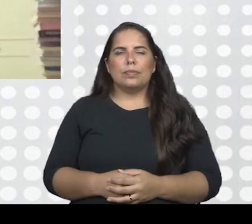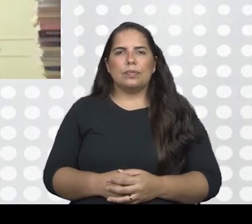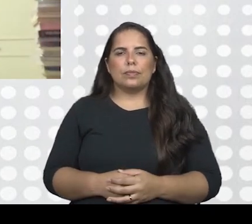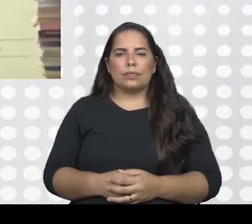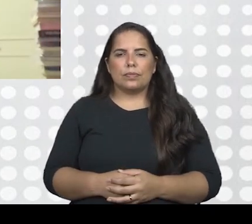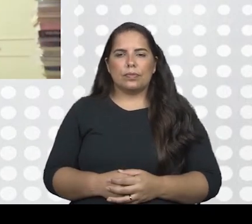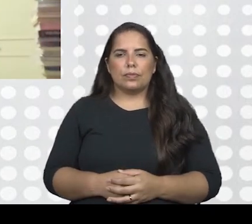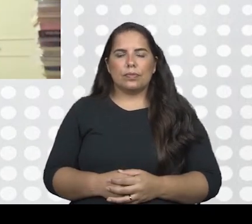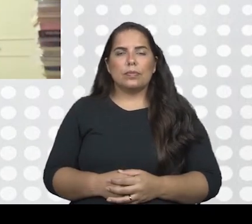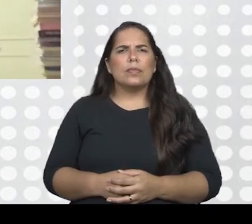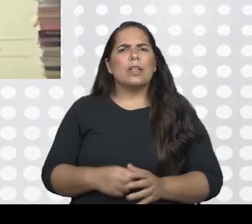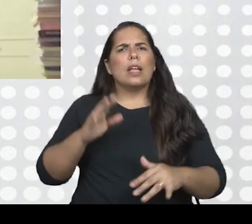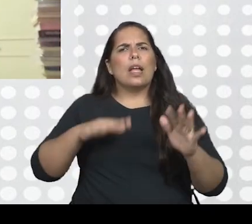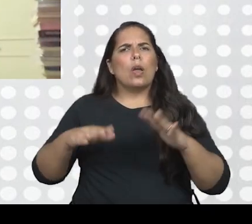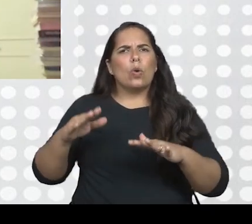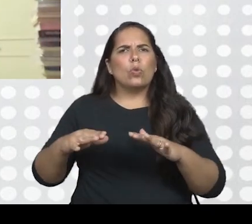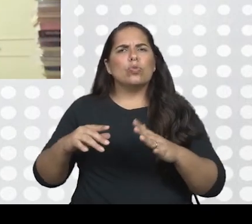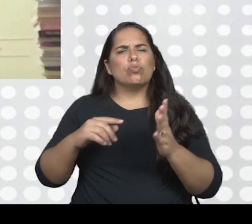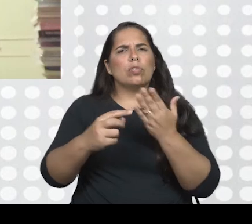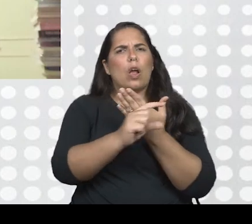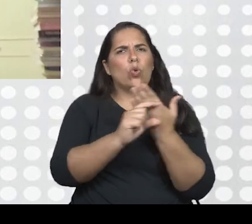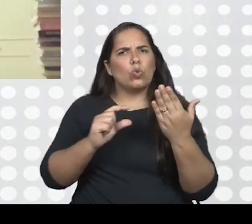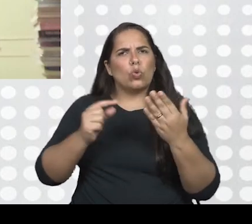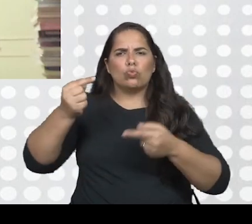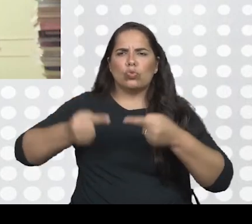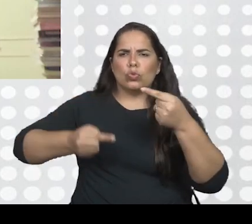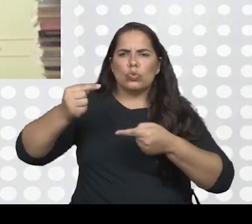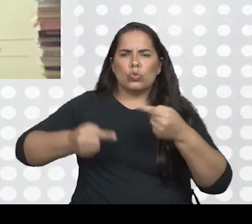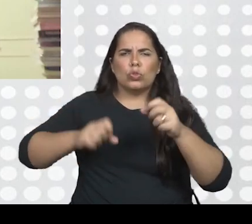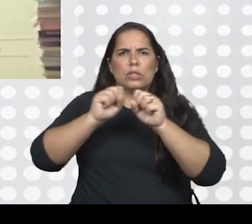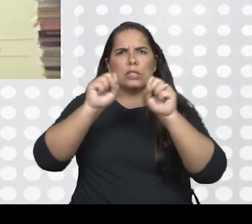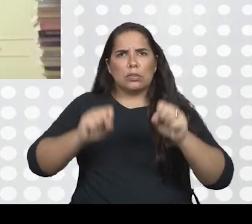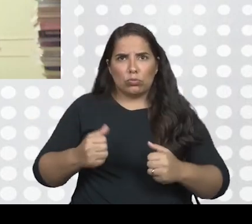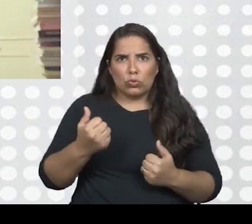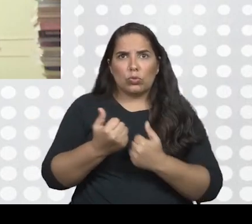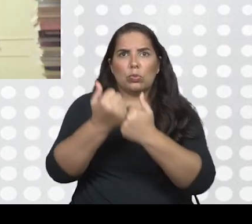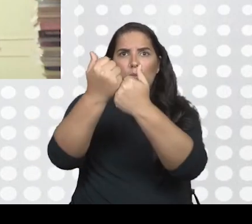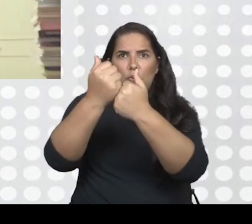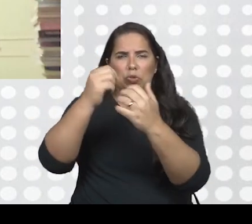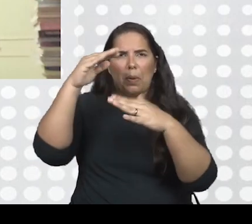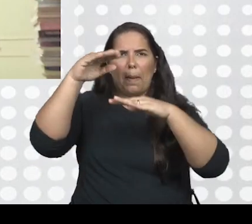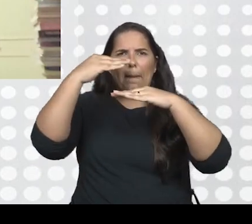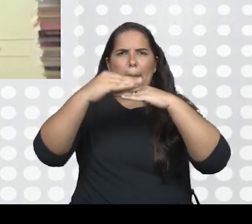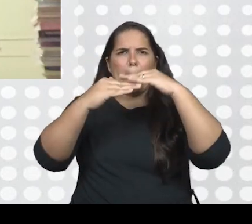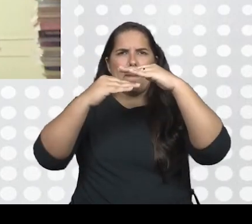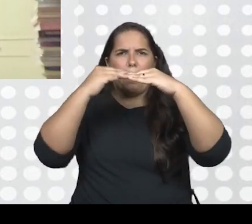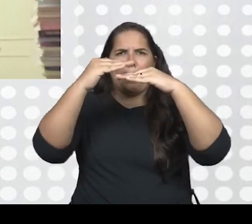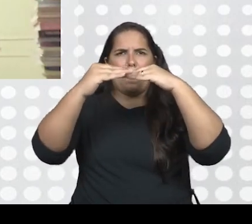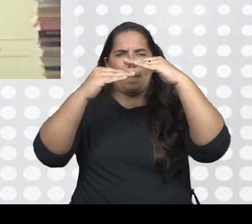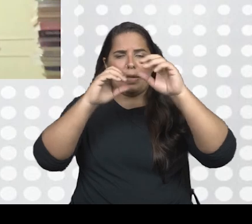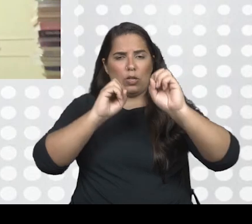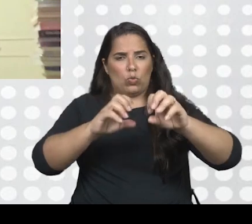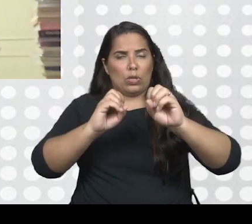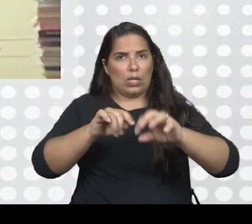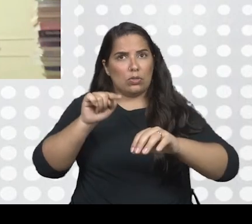seguida. Alguns autores já discutem o sistema de suporte multicamadas na educação, que tem a